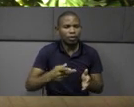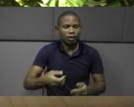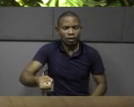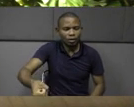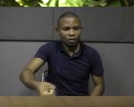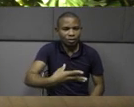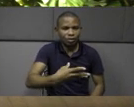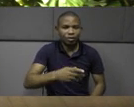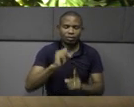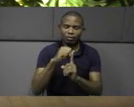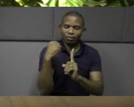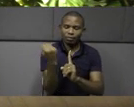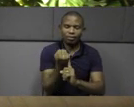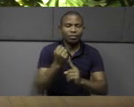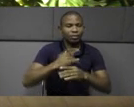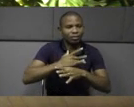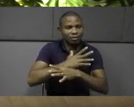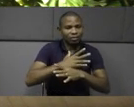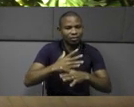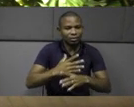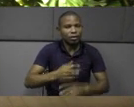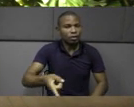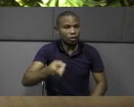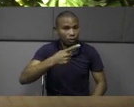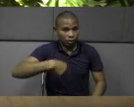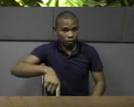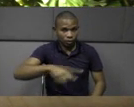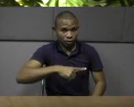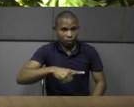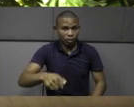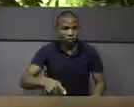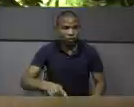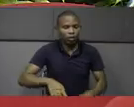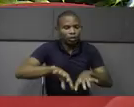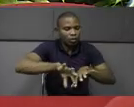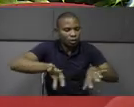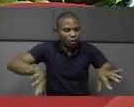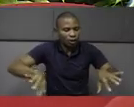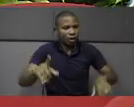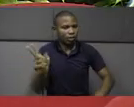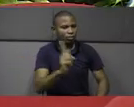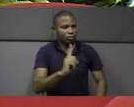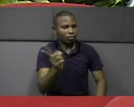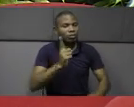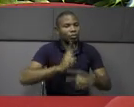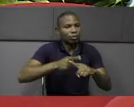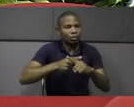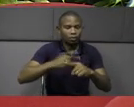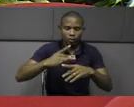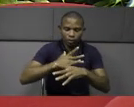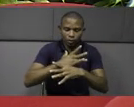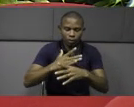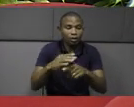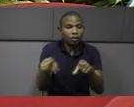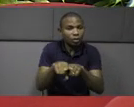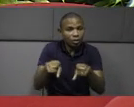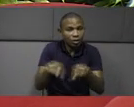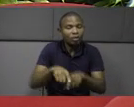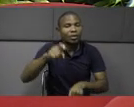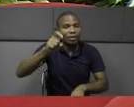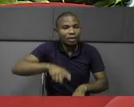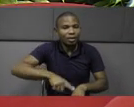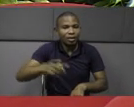porque a gente não diz a tela uma coisa da outra porque a gente entende que a cidade também é uma construção e uma uma é